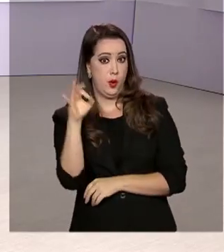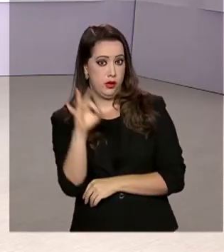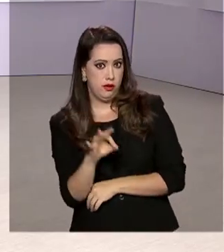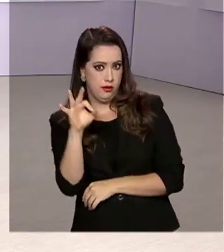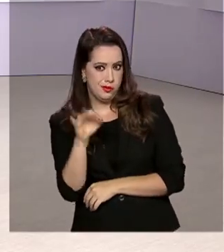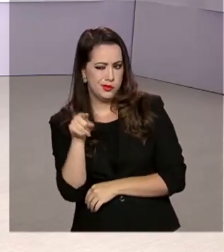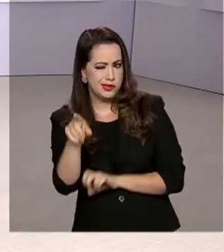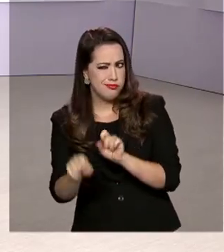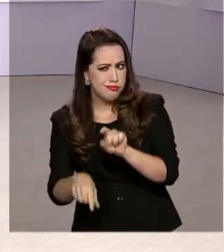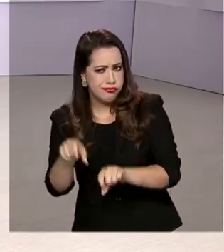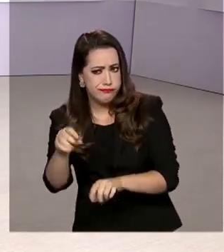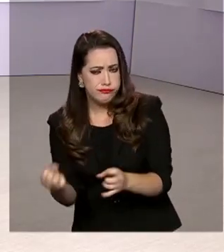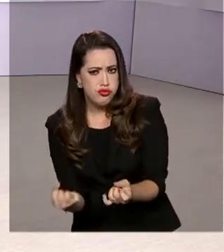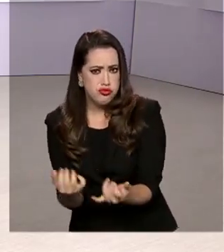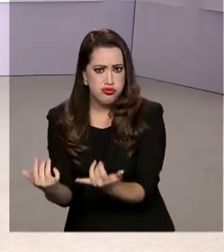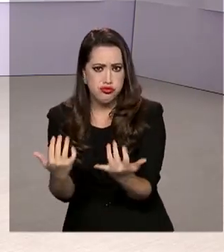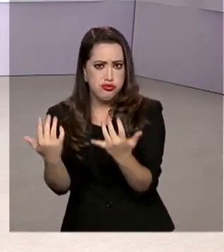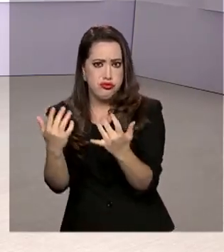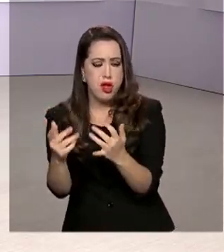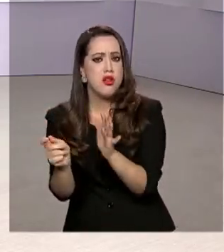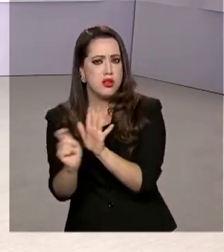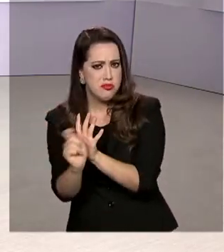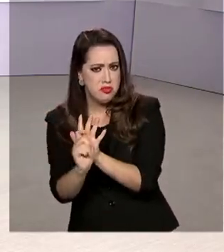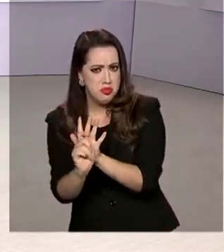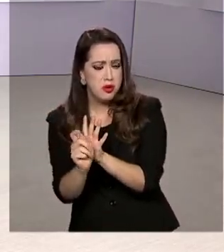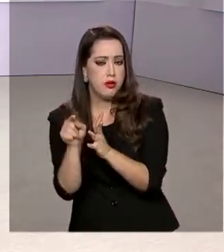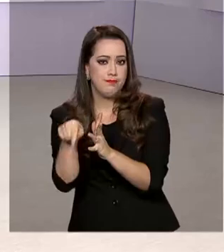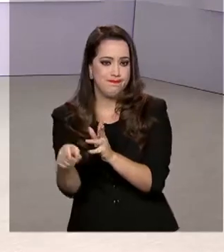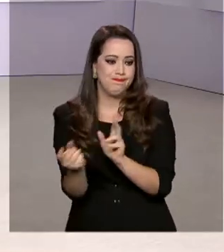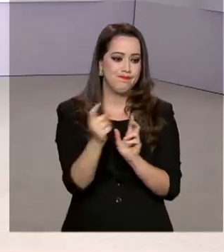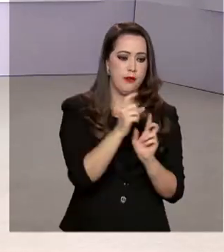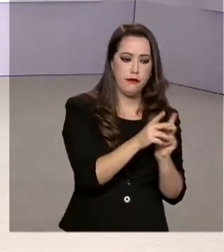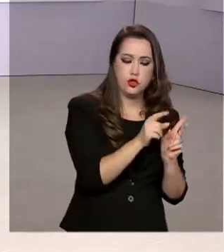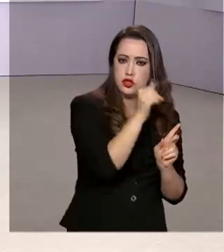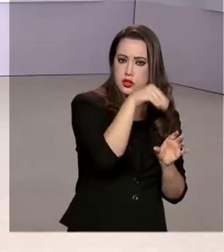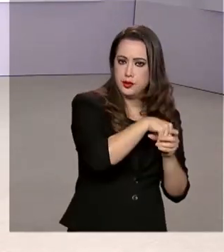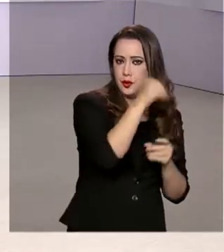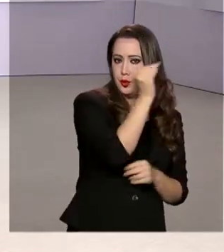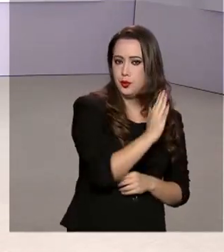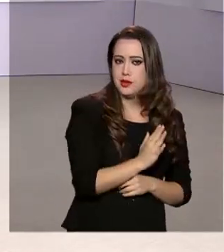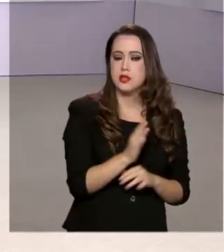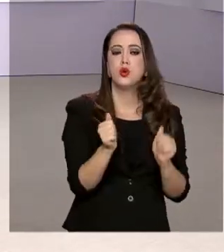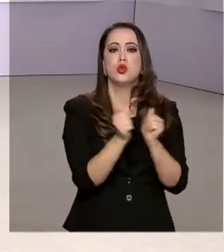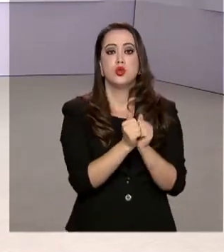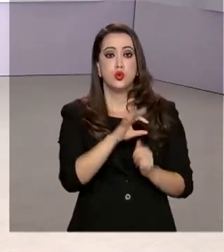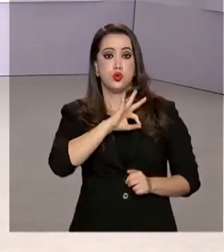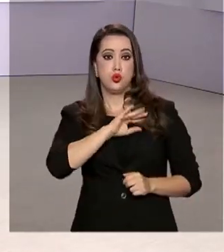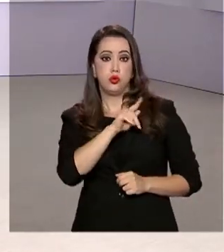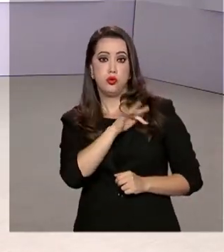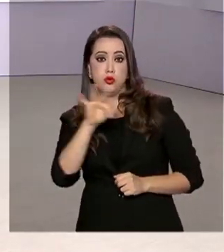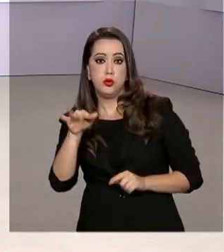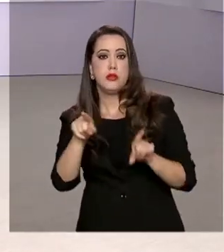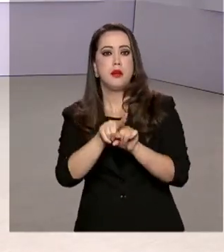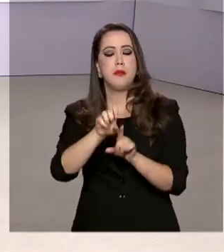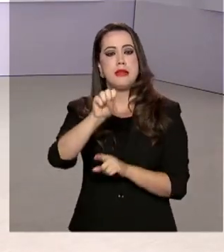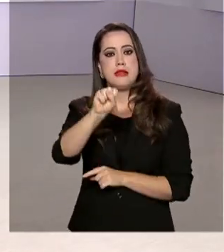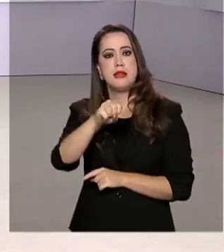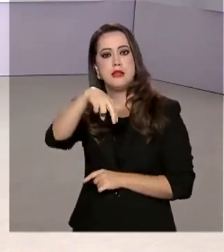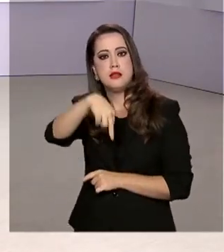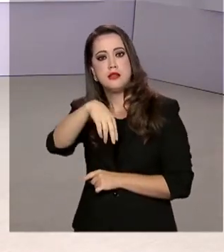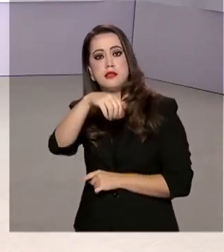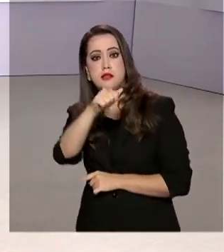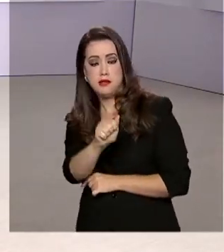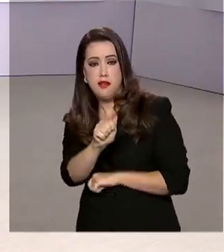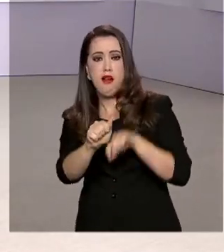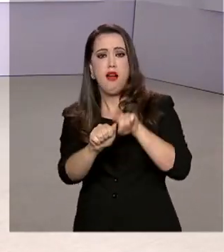Brasil. A operação de combate às drogas foi realizada pela Polícia Federal em conjunto com a Secretaria Nacional Antidrogas e a